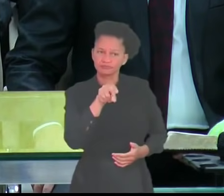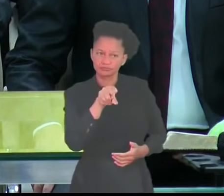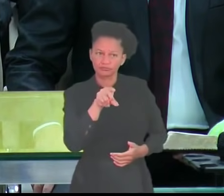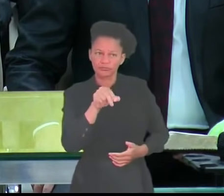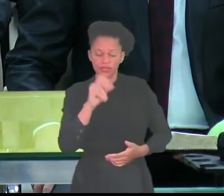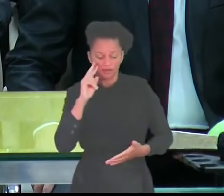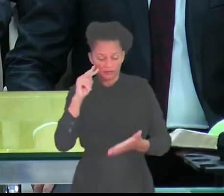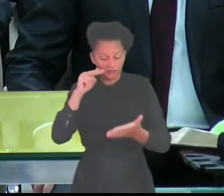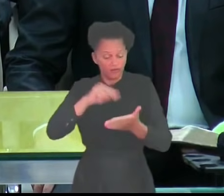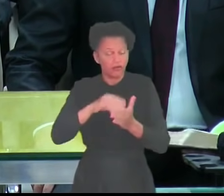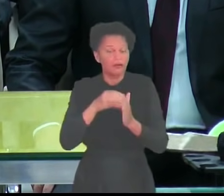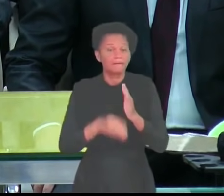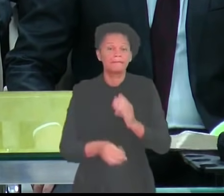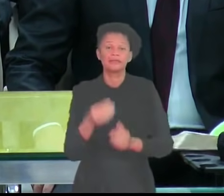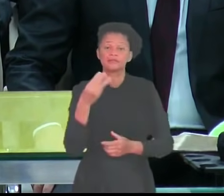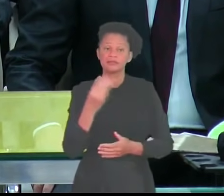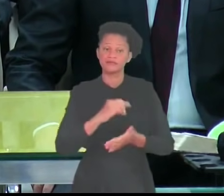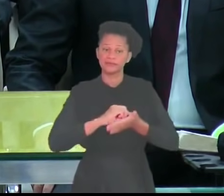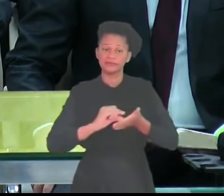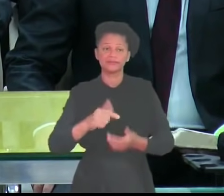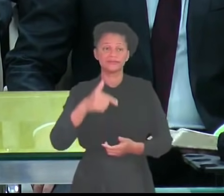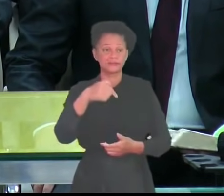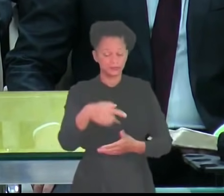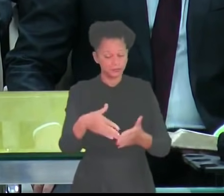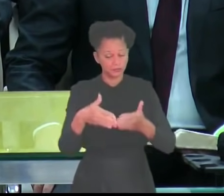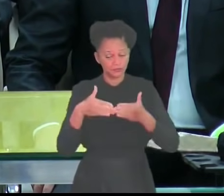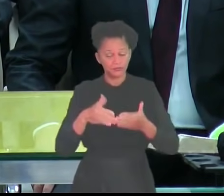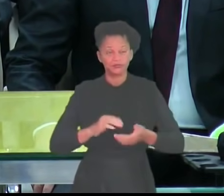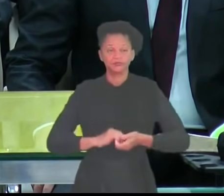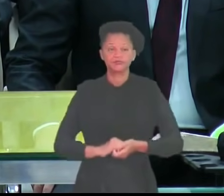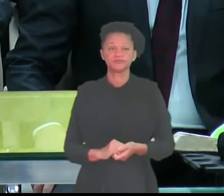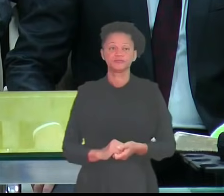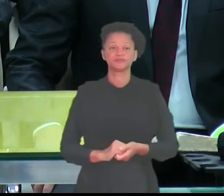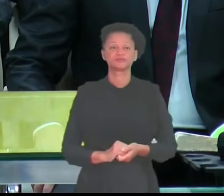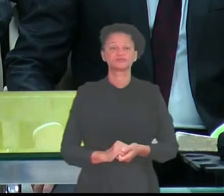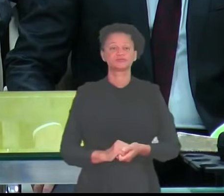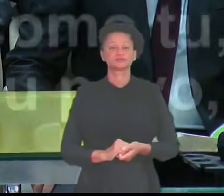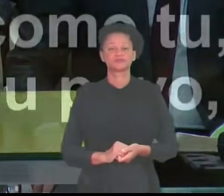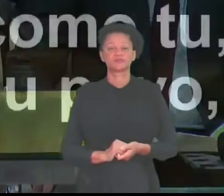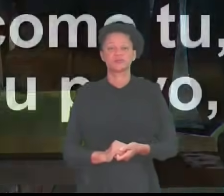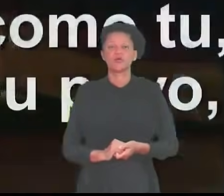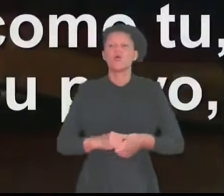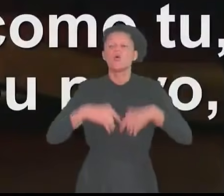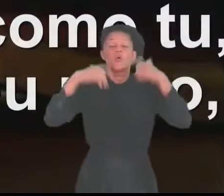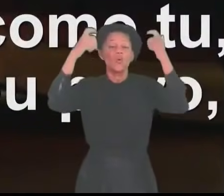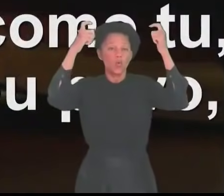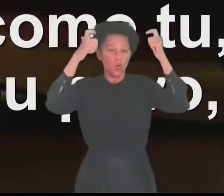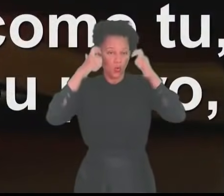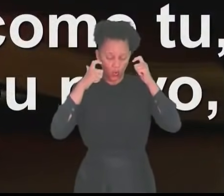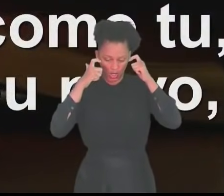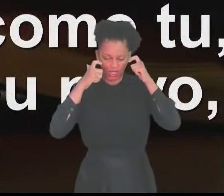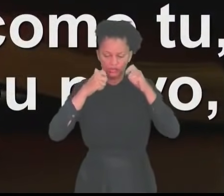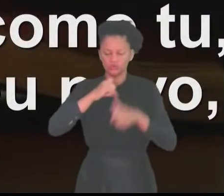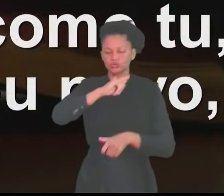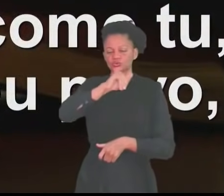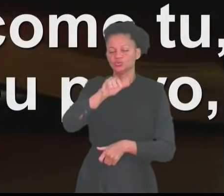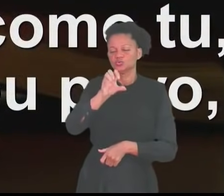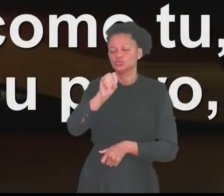vamos ver o capítulo 3, versículo 7, por gentileza. O rei Jorão, que era rei de